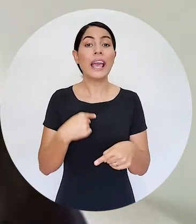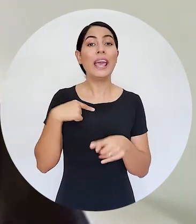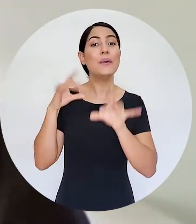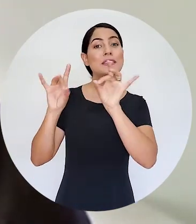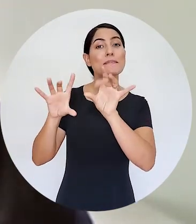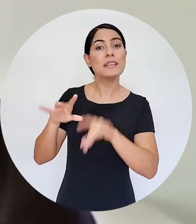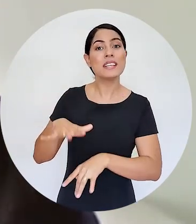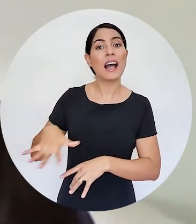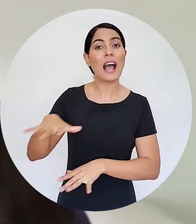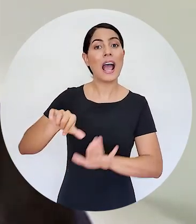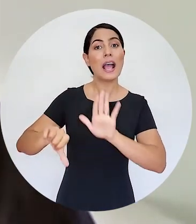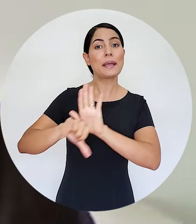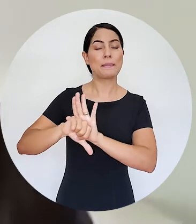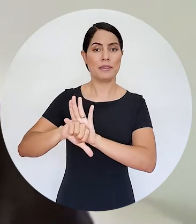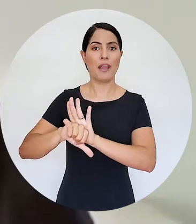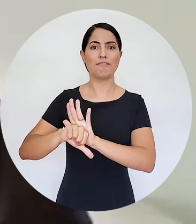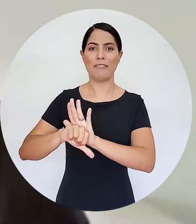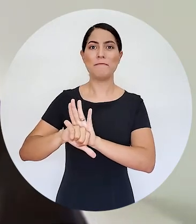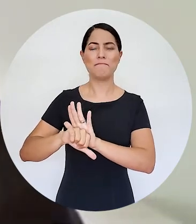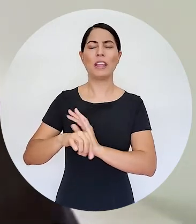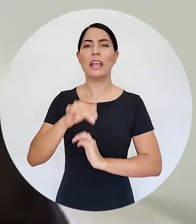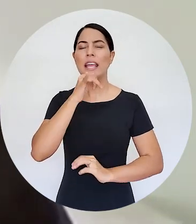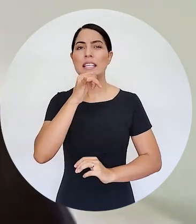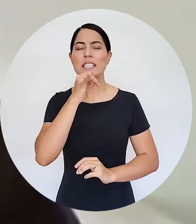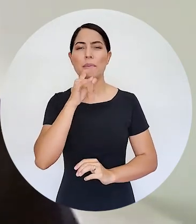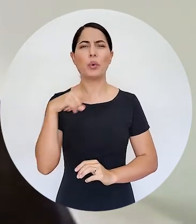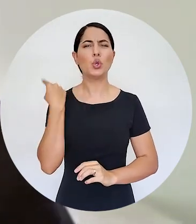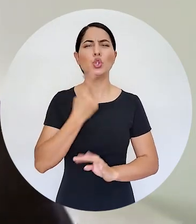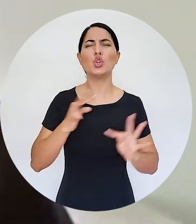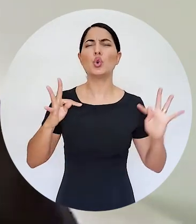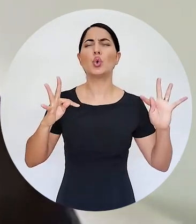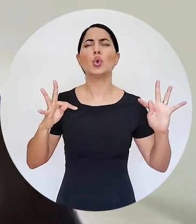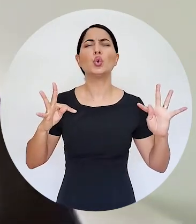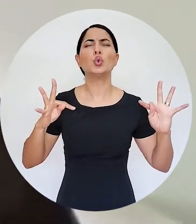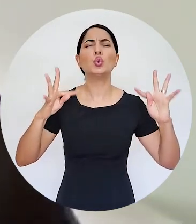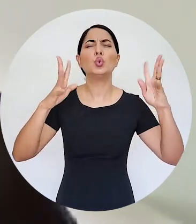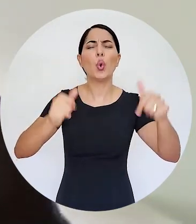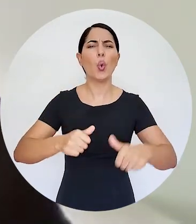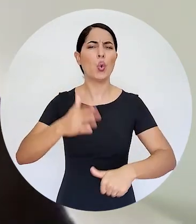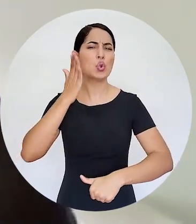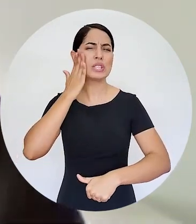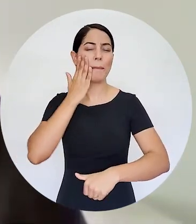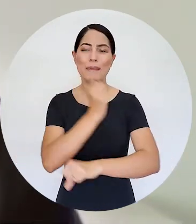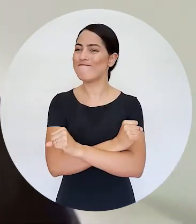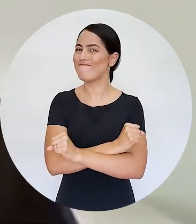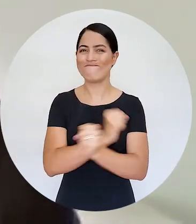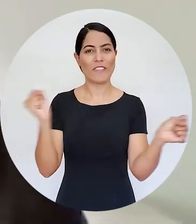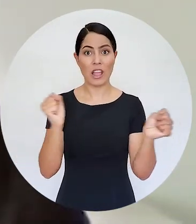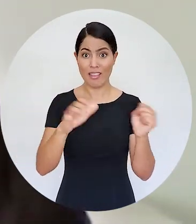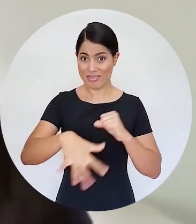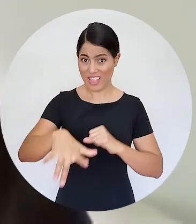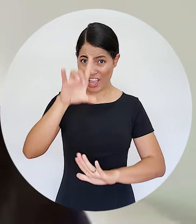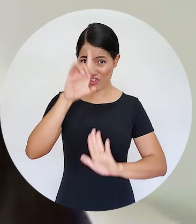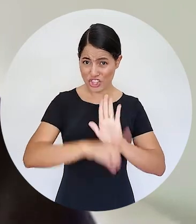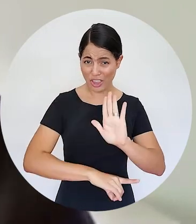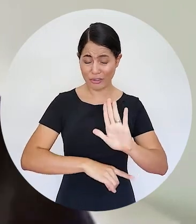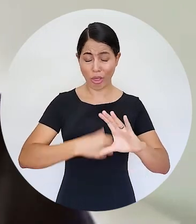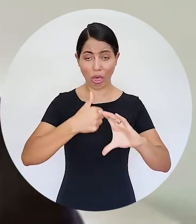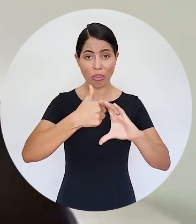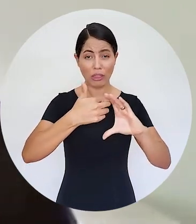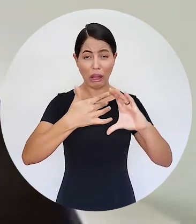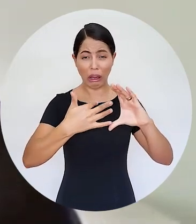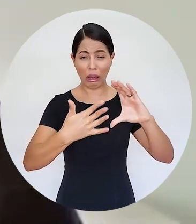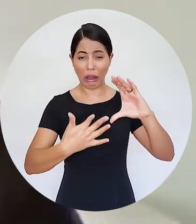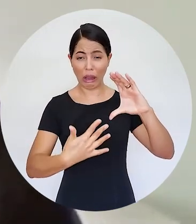porque como eu disse você se torna especialista na Calábria é impossível nós sabemos tudo de tudo na advocacia tudo e de tudo em Direito